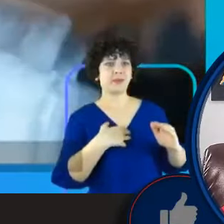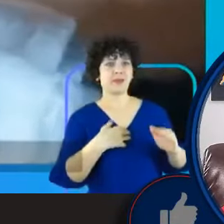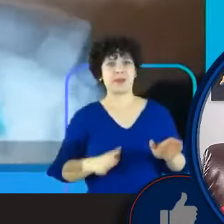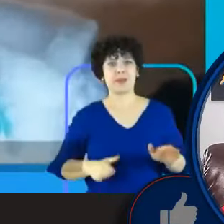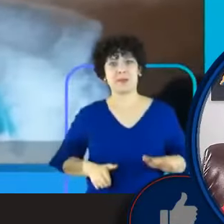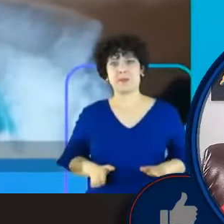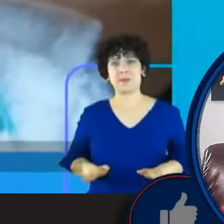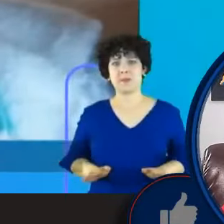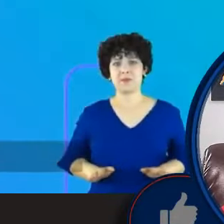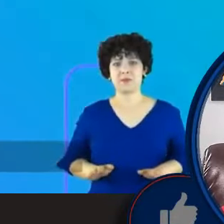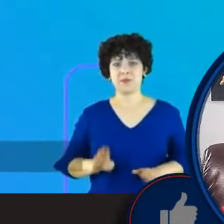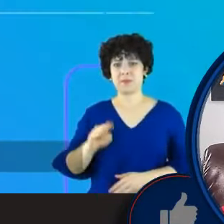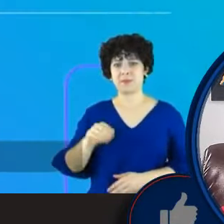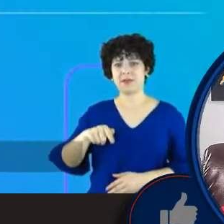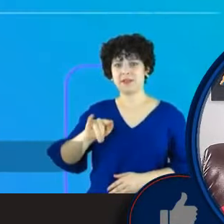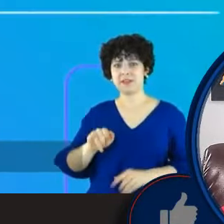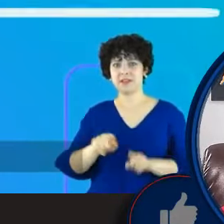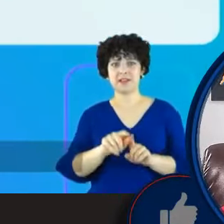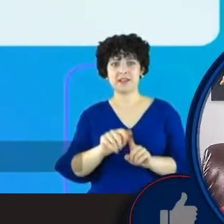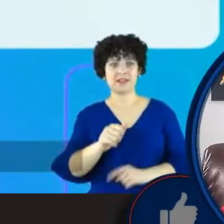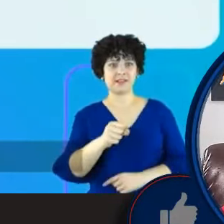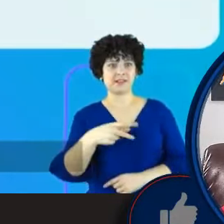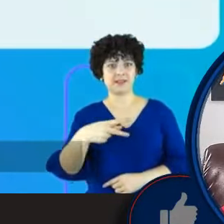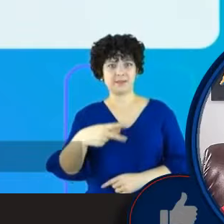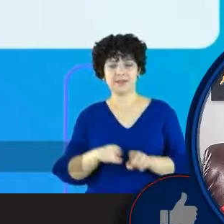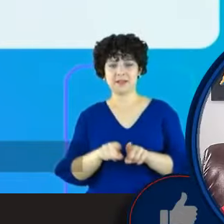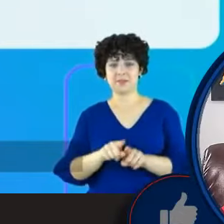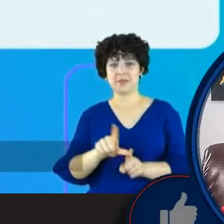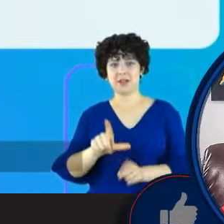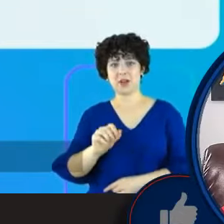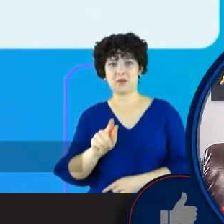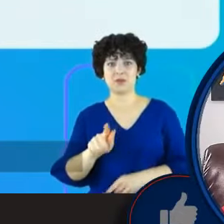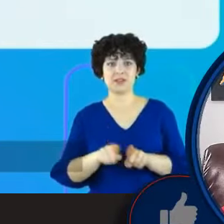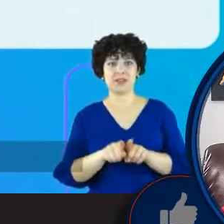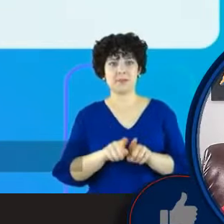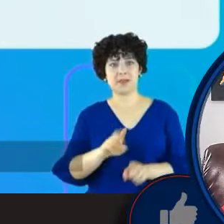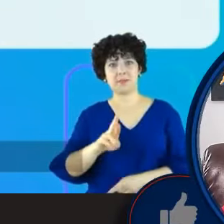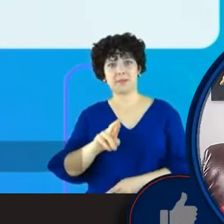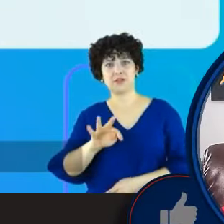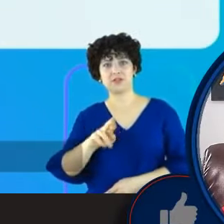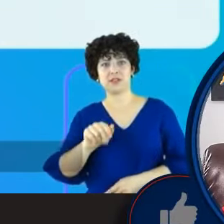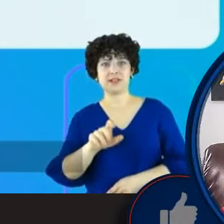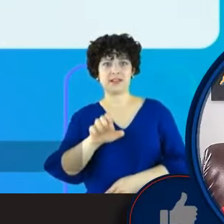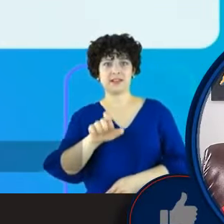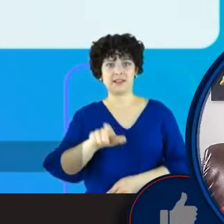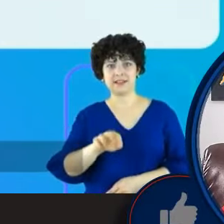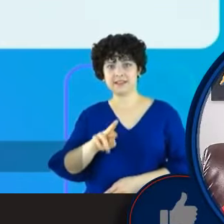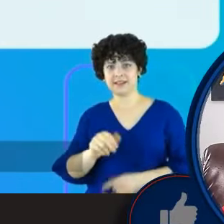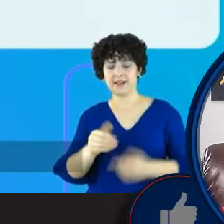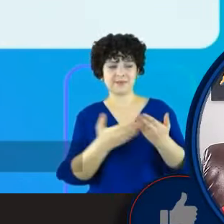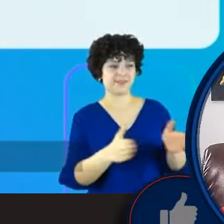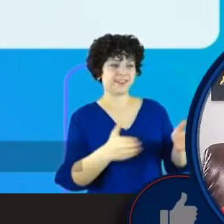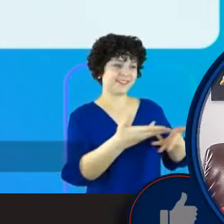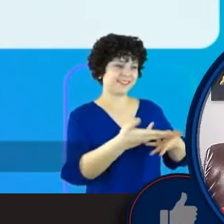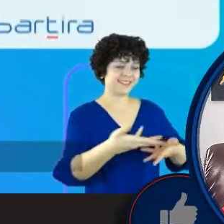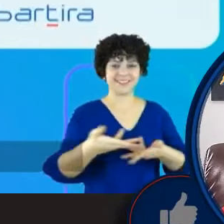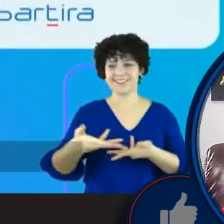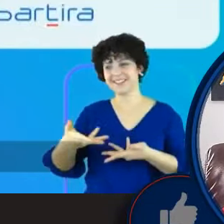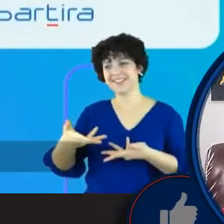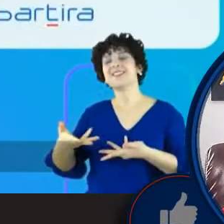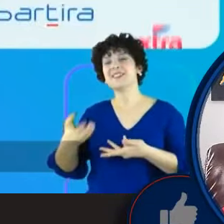sociedade no planeta. Nós somos a Via, mas somos também Casas Bahia, Ponto, Bank, a Zaplog,